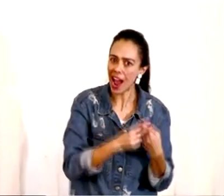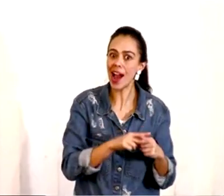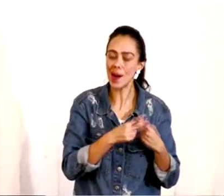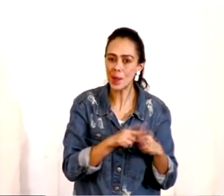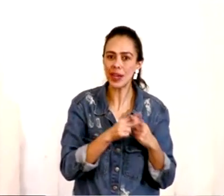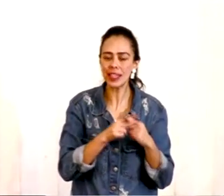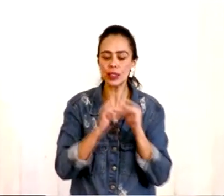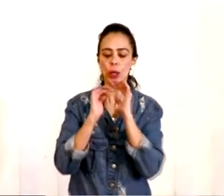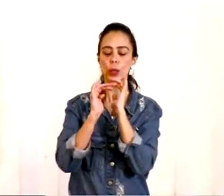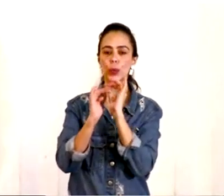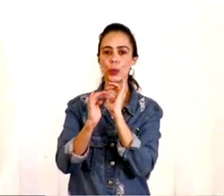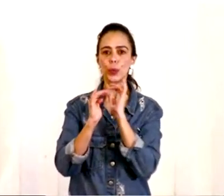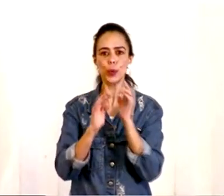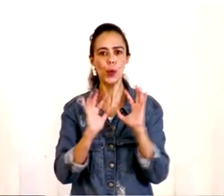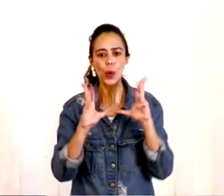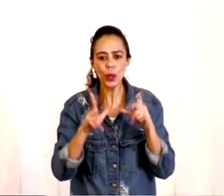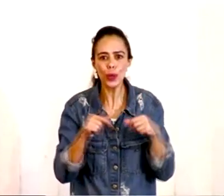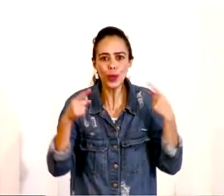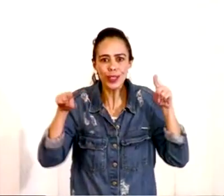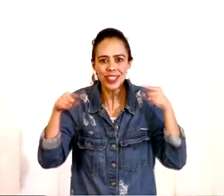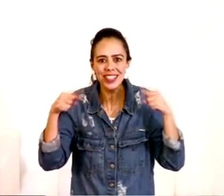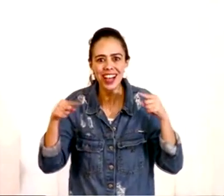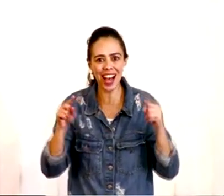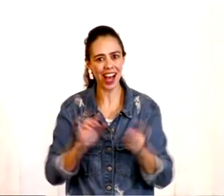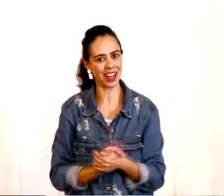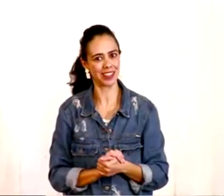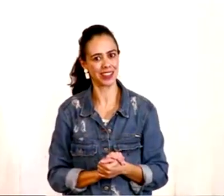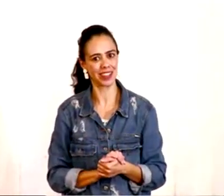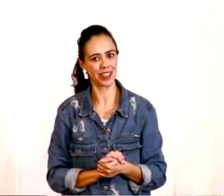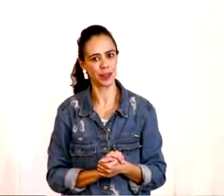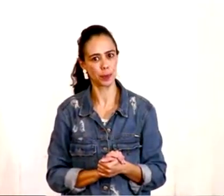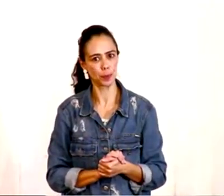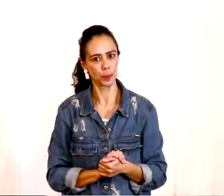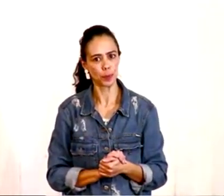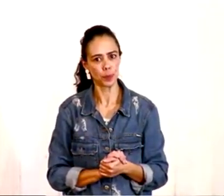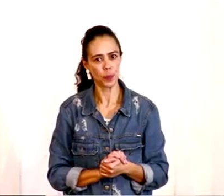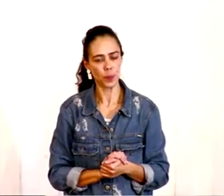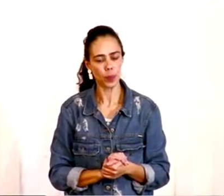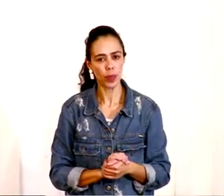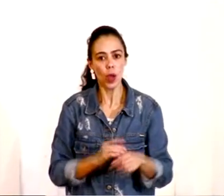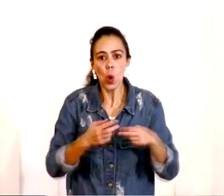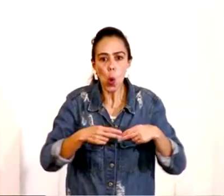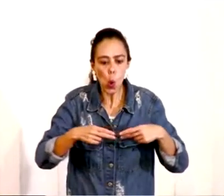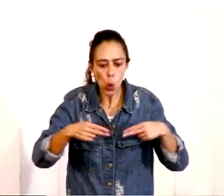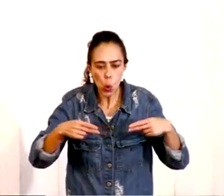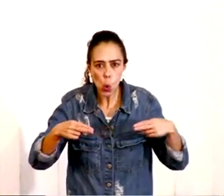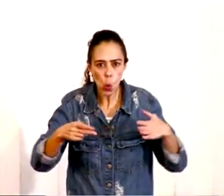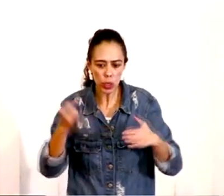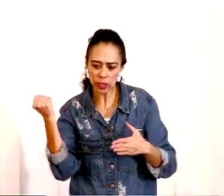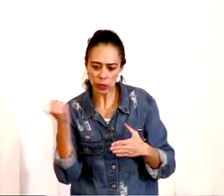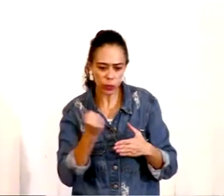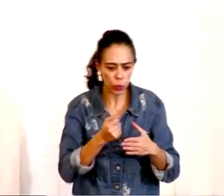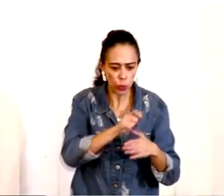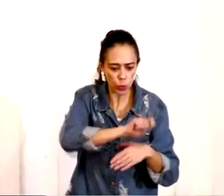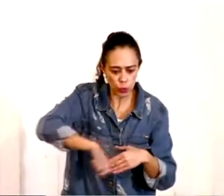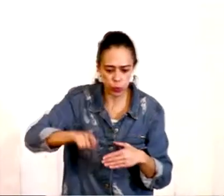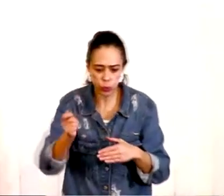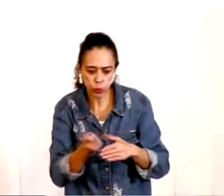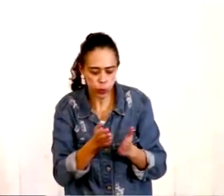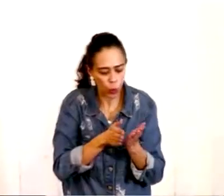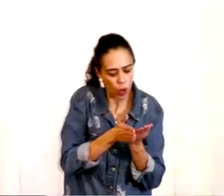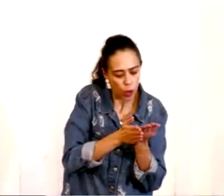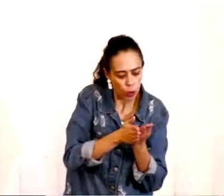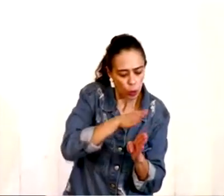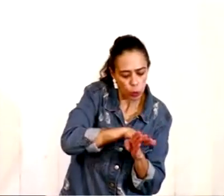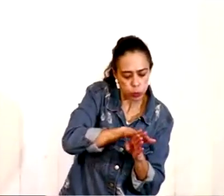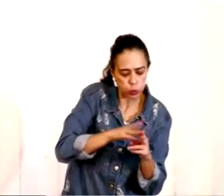sopro. Tubal-Caim, artífice de todo instrumento cortante de bronze e ferro, ele conseguiu pegar elementos